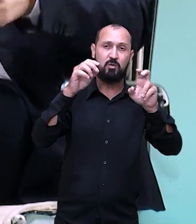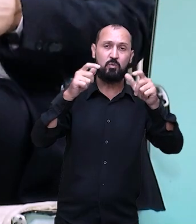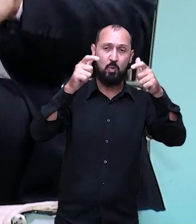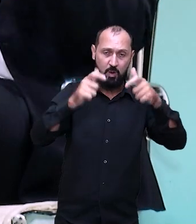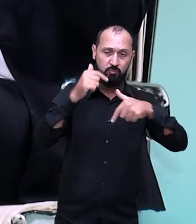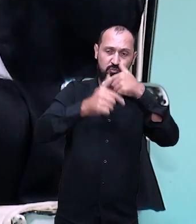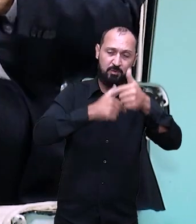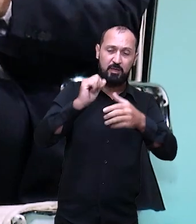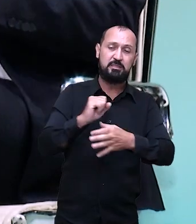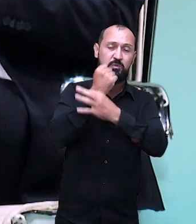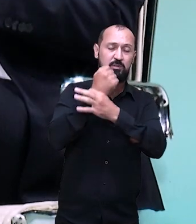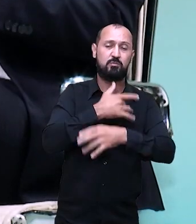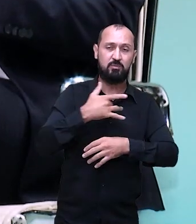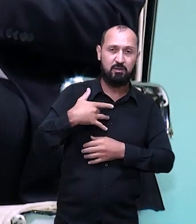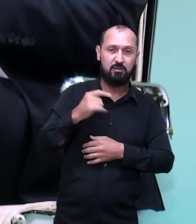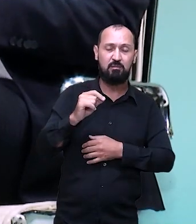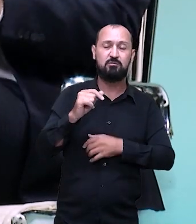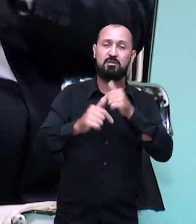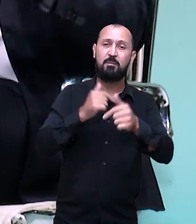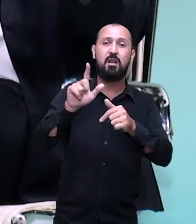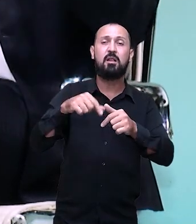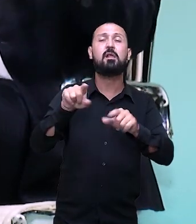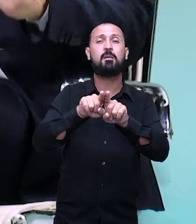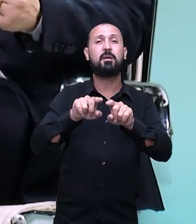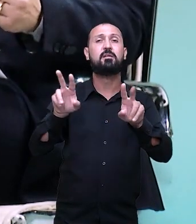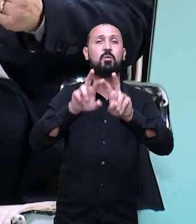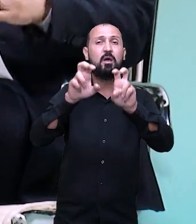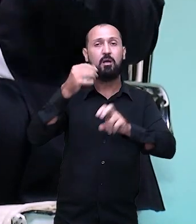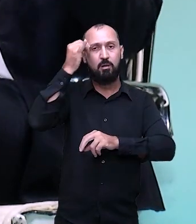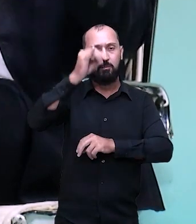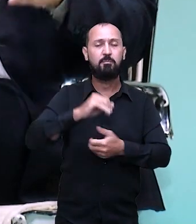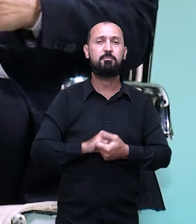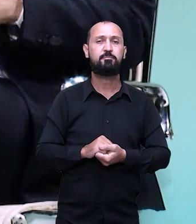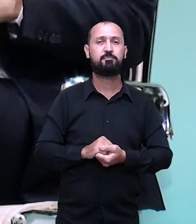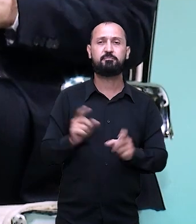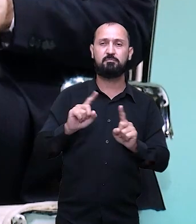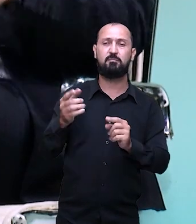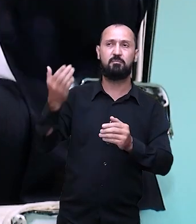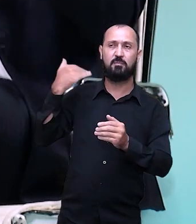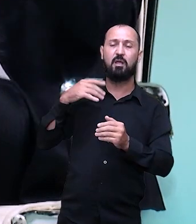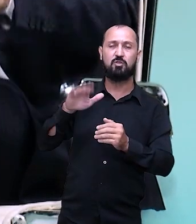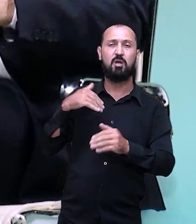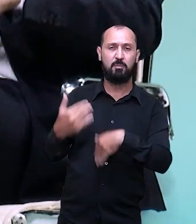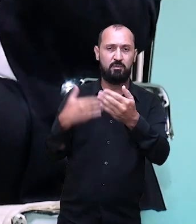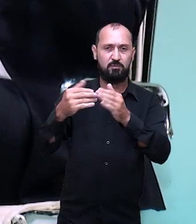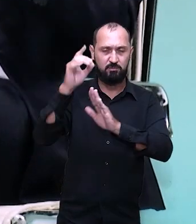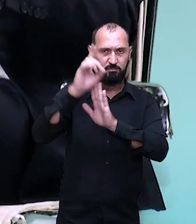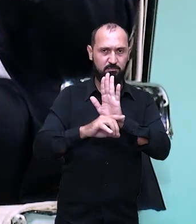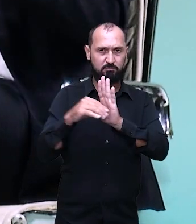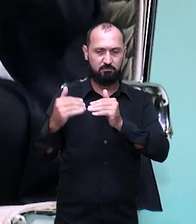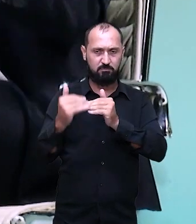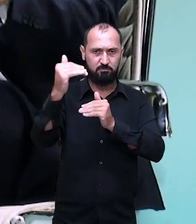no artigo 1º, no artigo 7º, e na CLT também, a partir do artigo 54, vem lá uma série